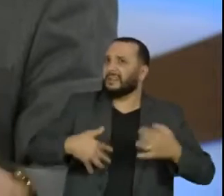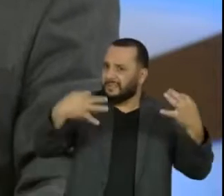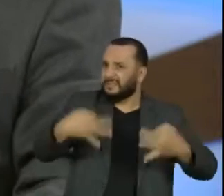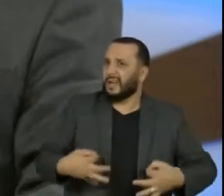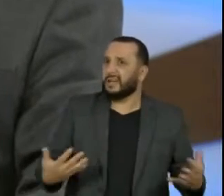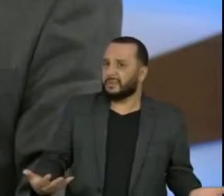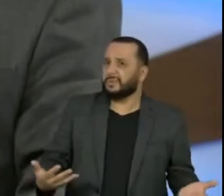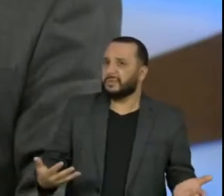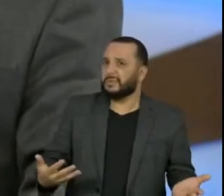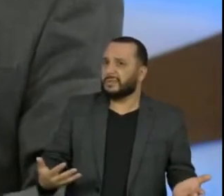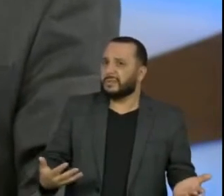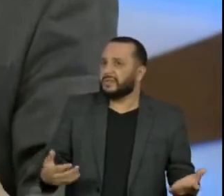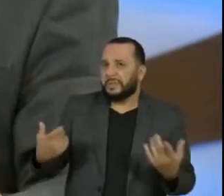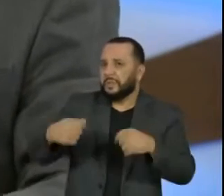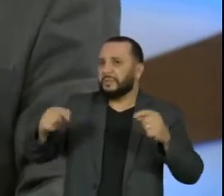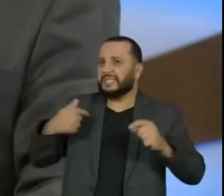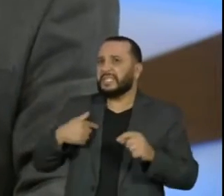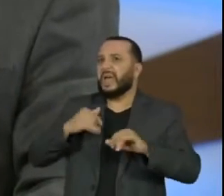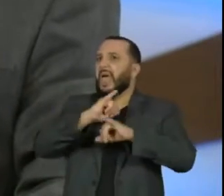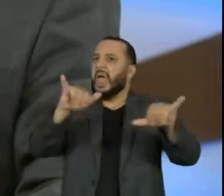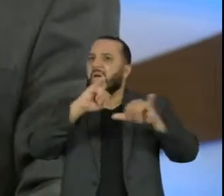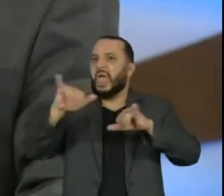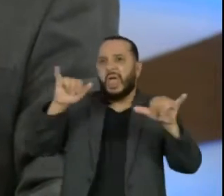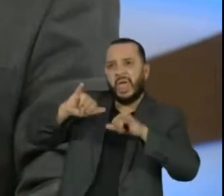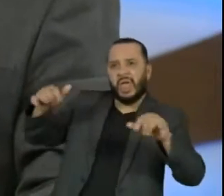cadeira. É simples assim.